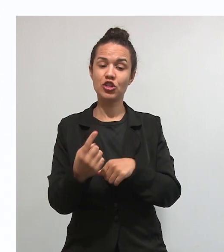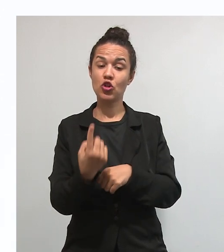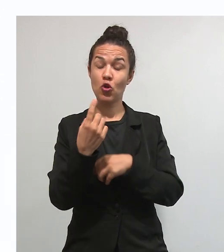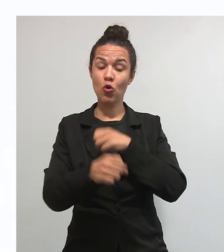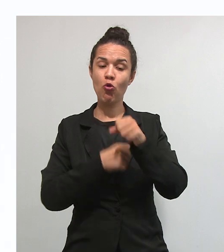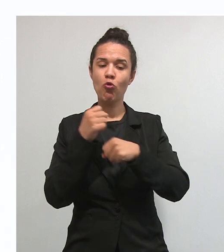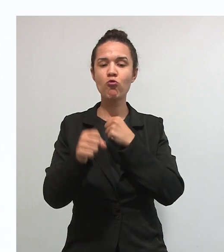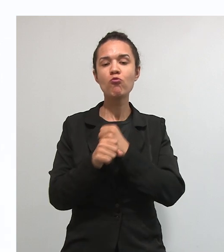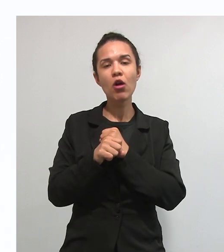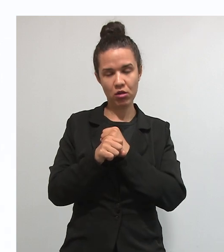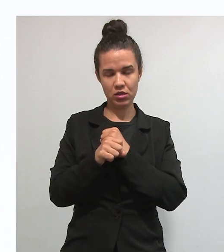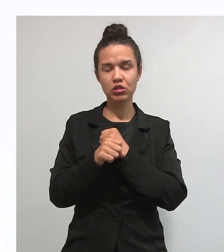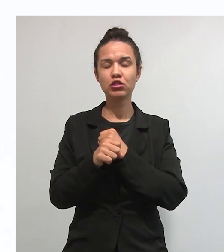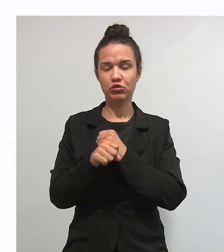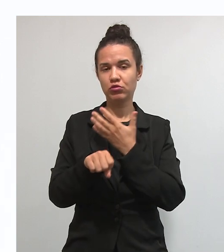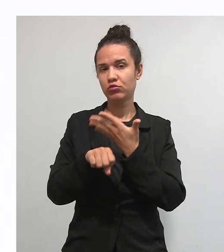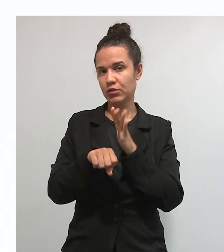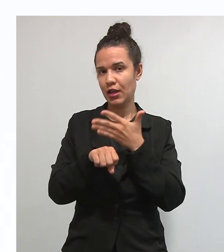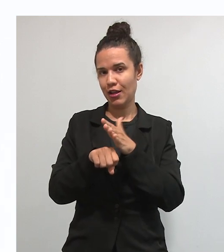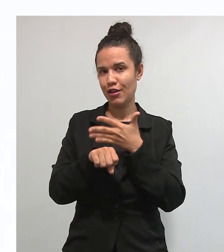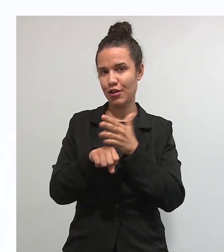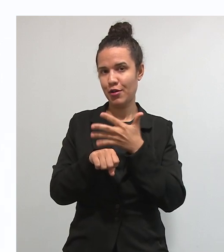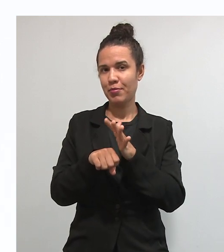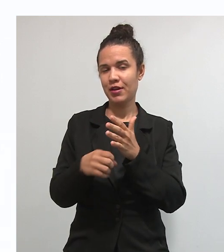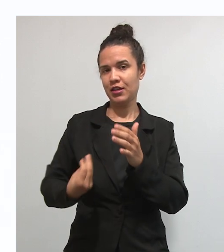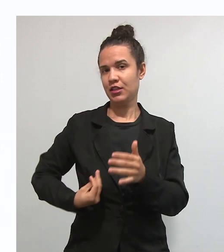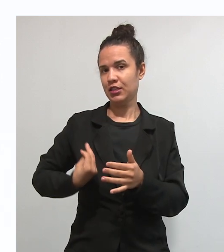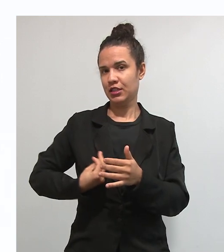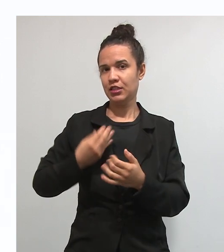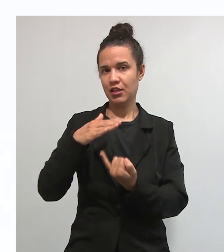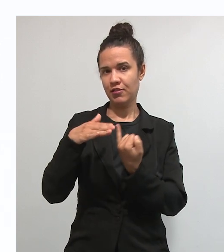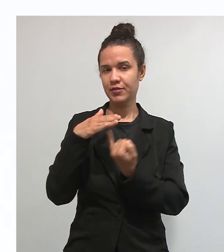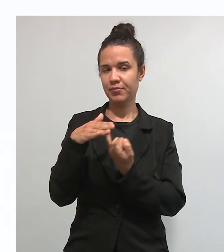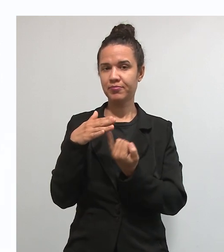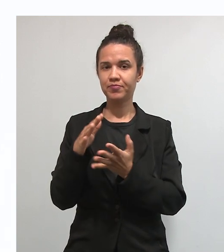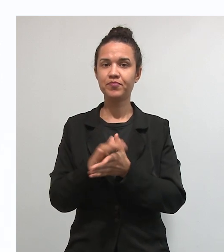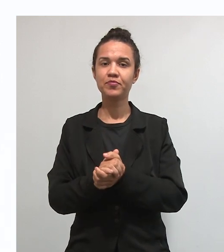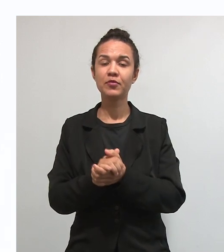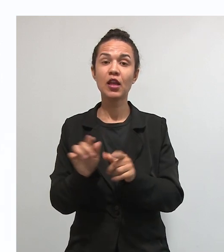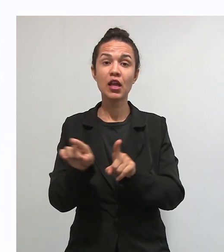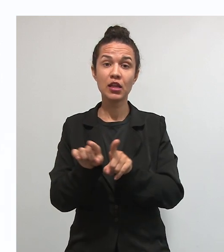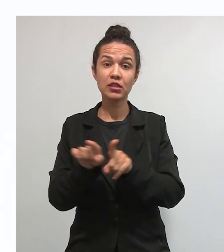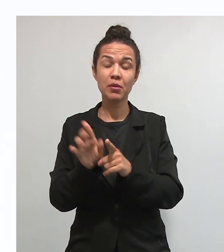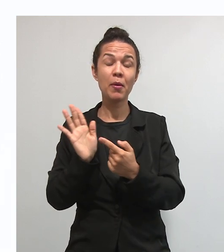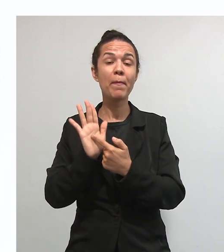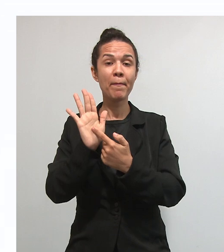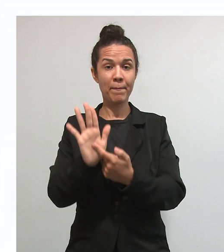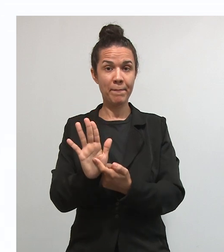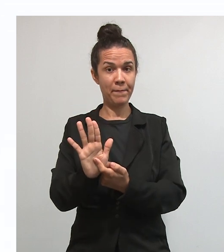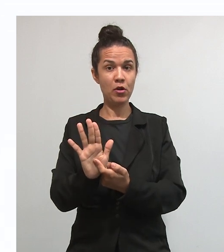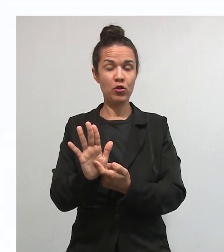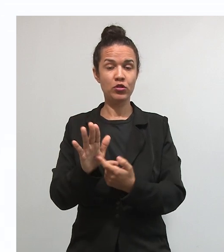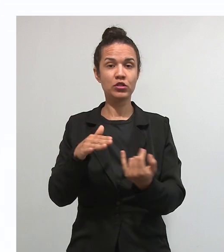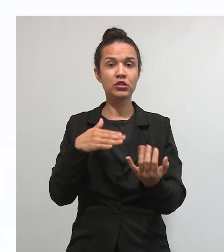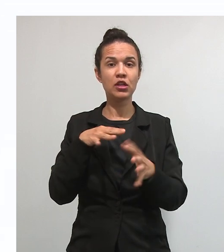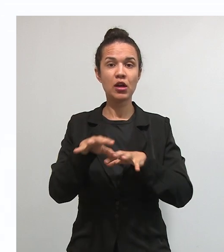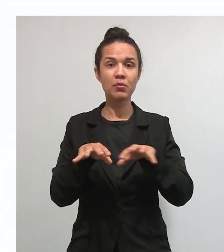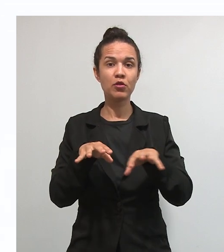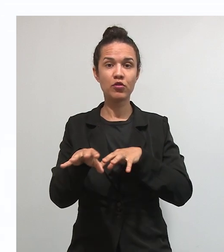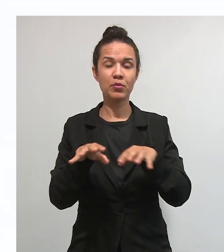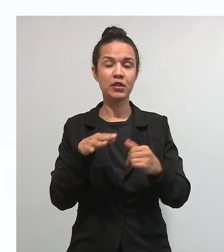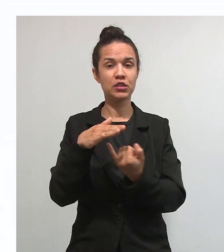financeiro de um ano, tá? Ele também espelha a movimentação dos recursos financeiros do ente